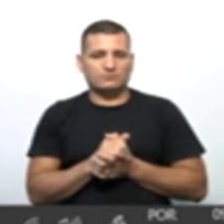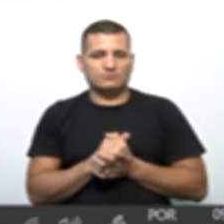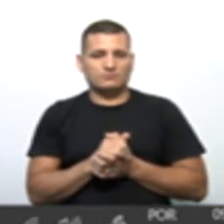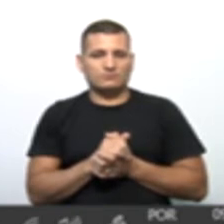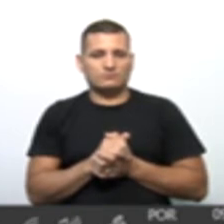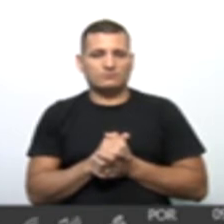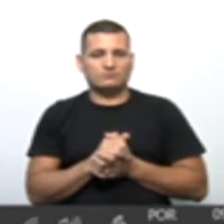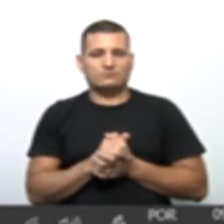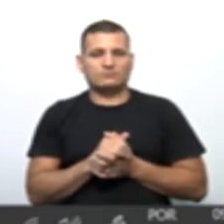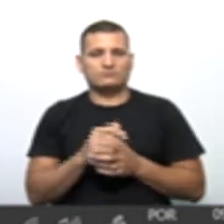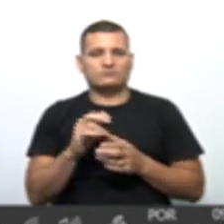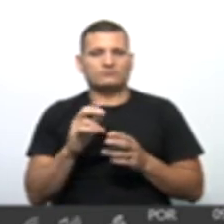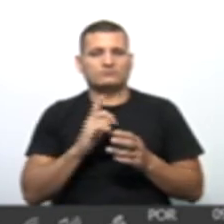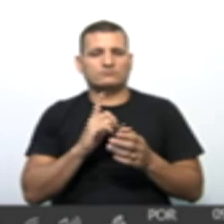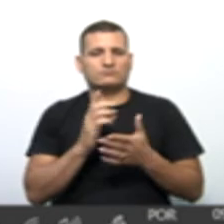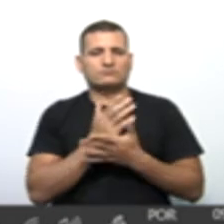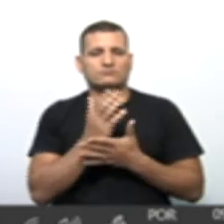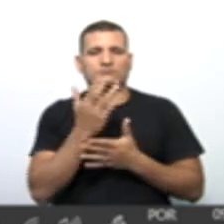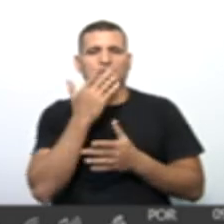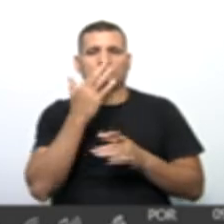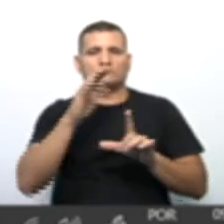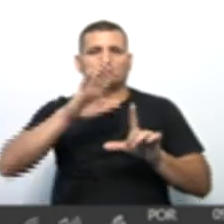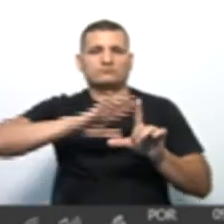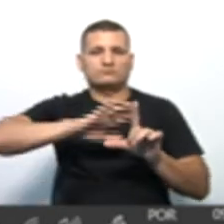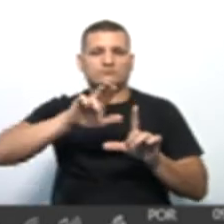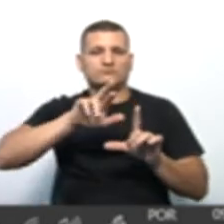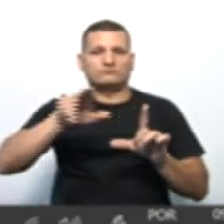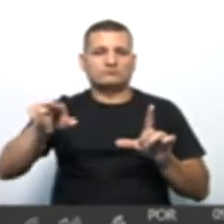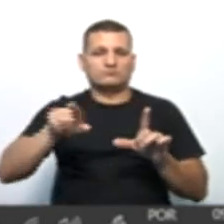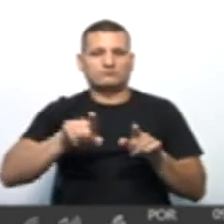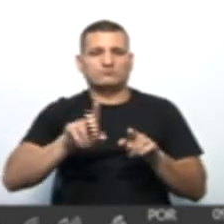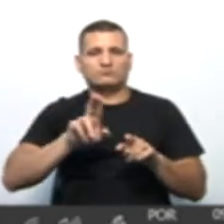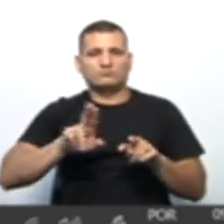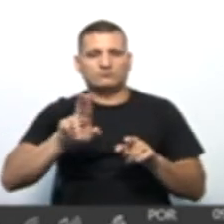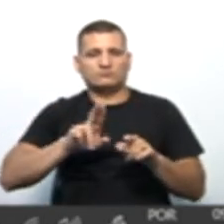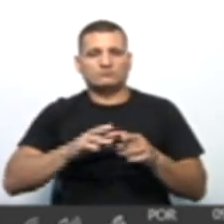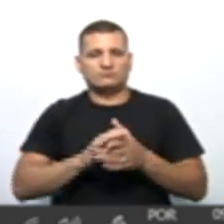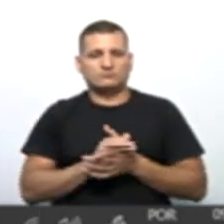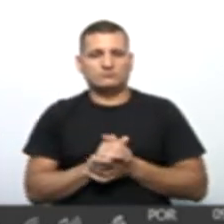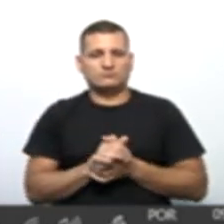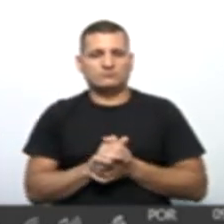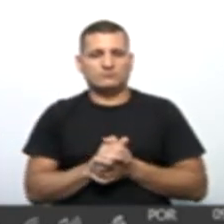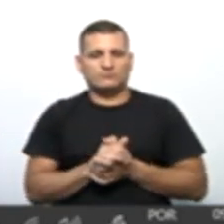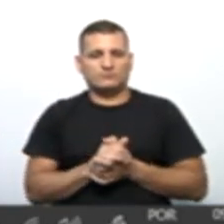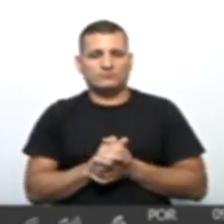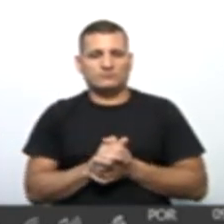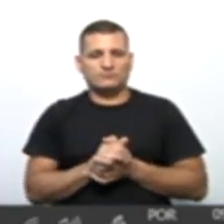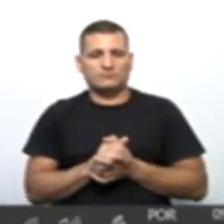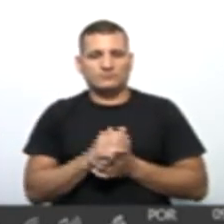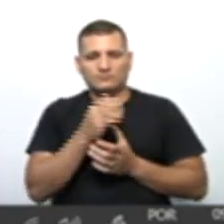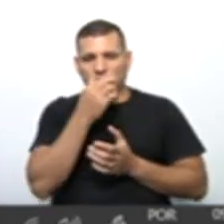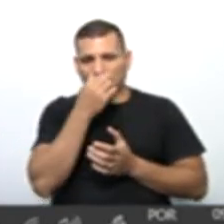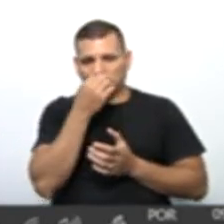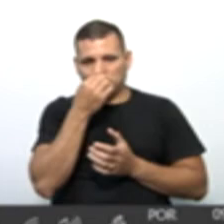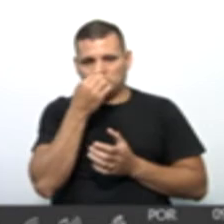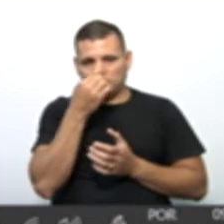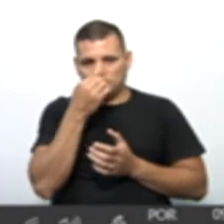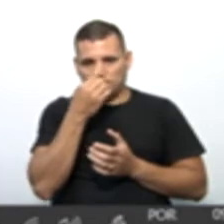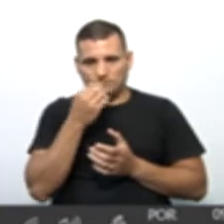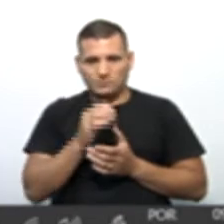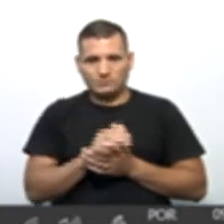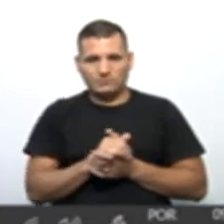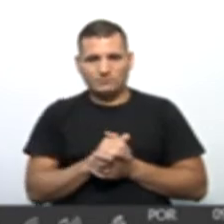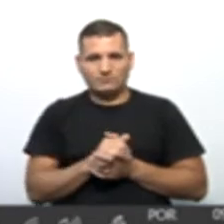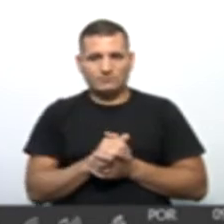temas também que você pode estar trabalhando é por se utilizar e você pode usar esse sistema só sei que por exemplo já